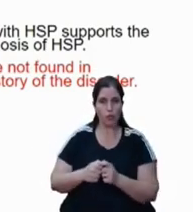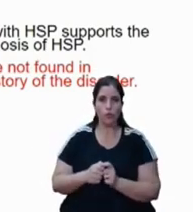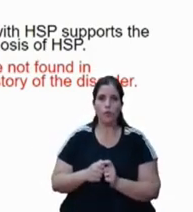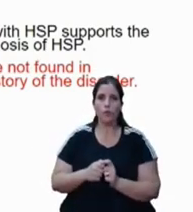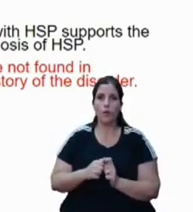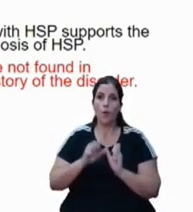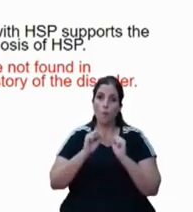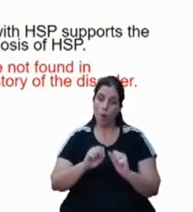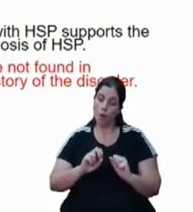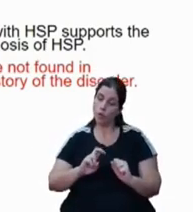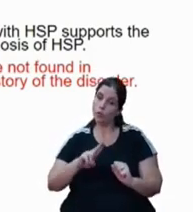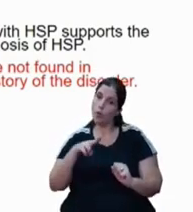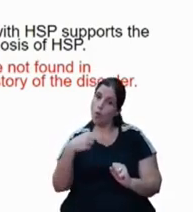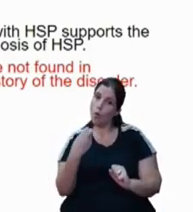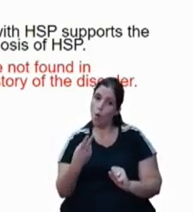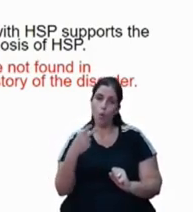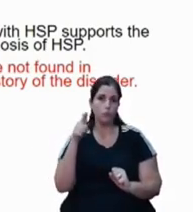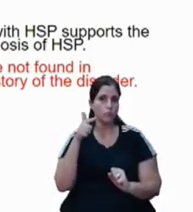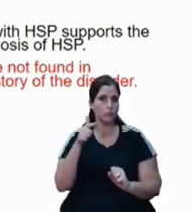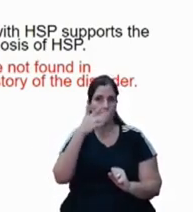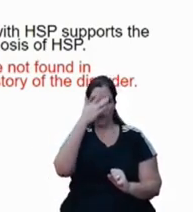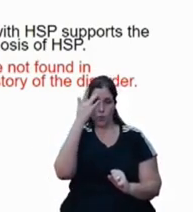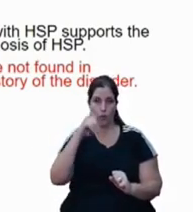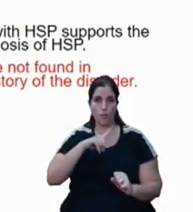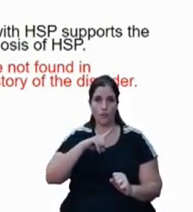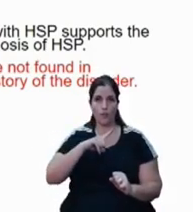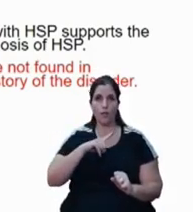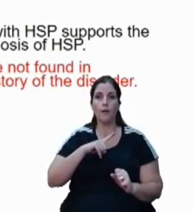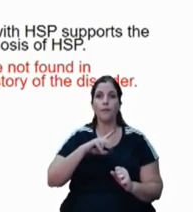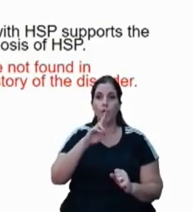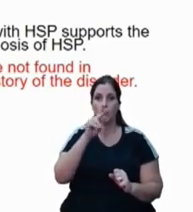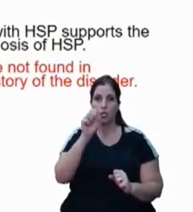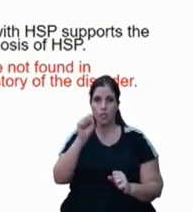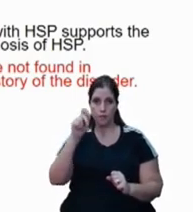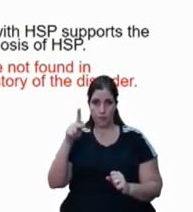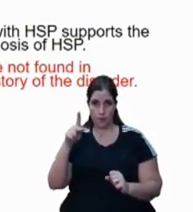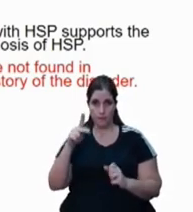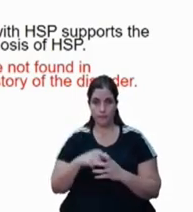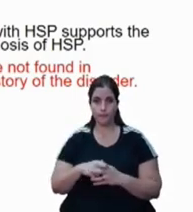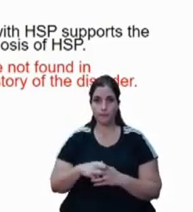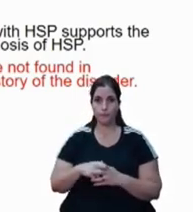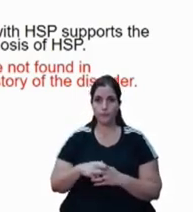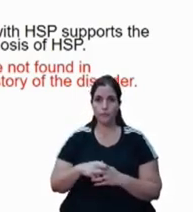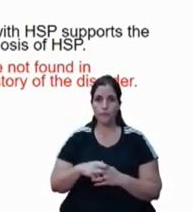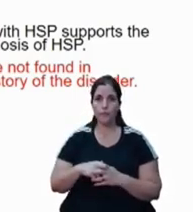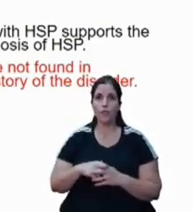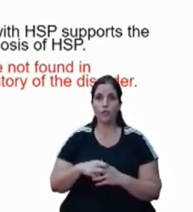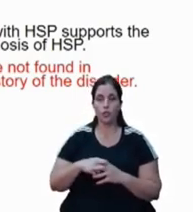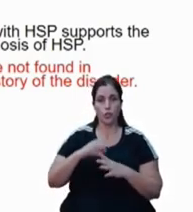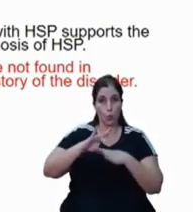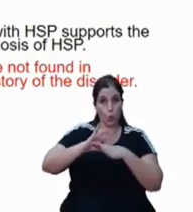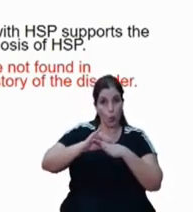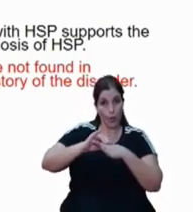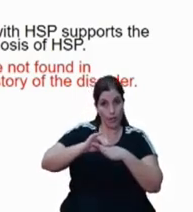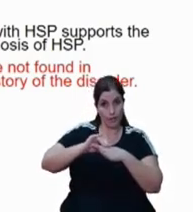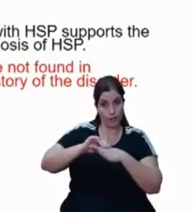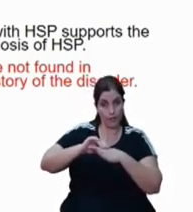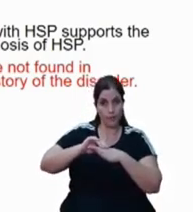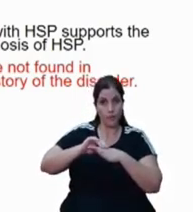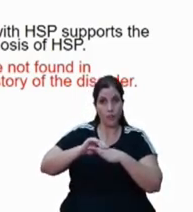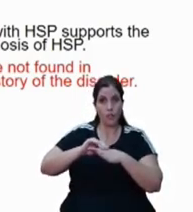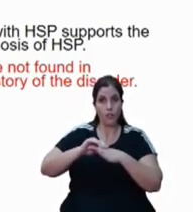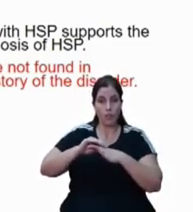pode estar presente em indivíduos com HSP. A demonstração de mutação gênica de provável patogenidade previamente